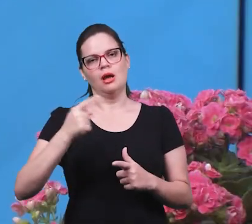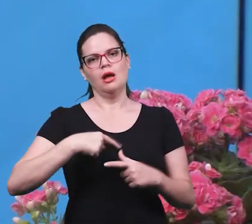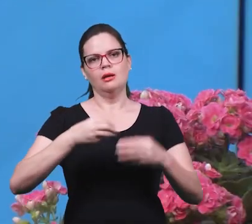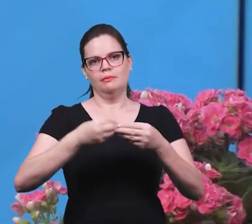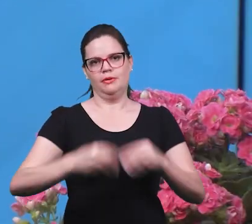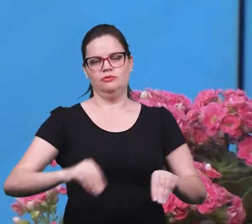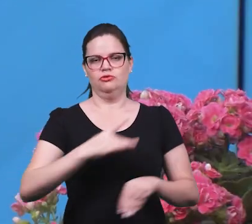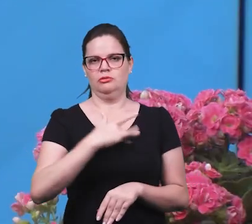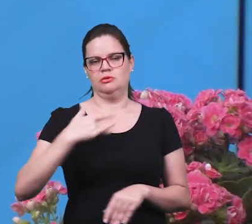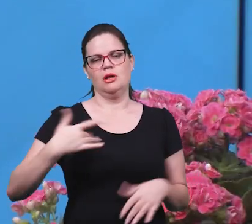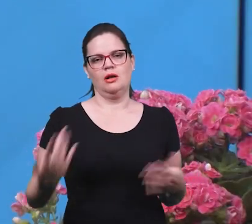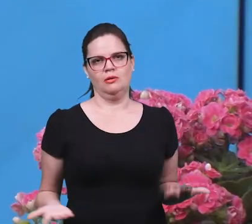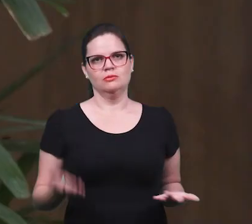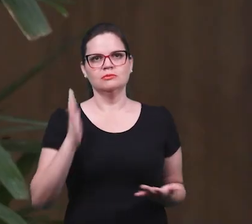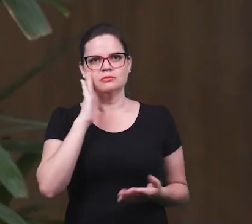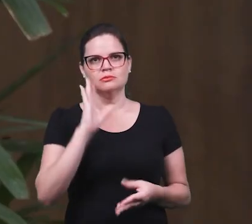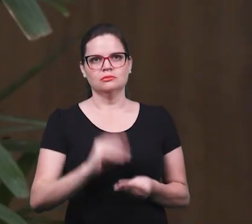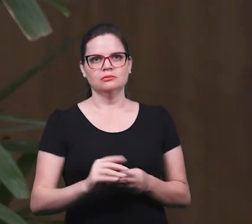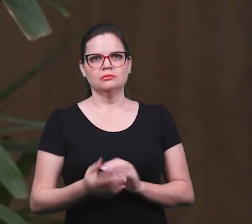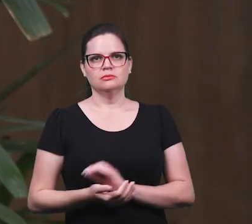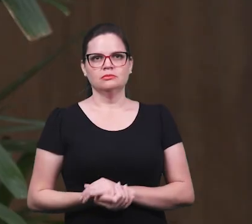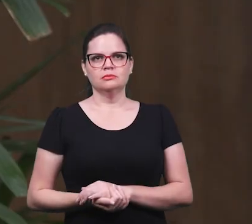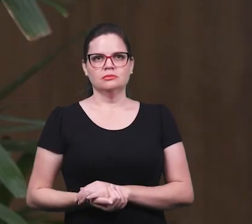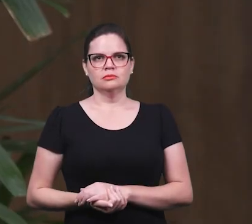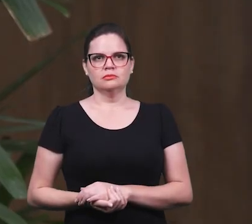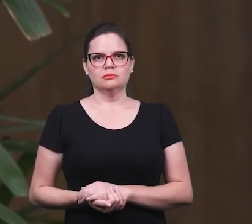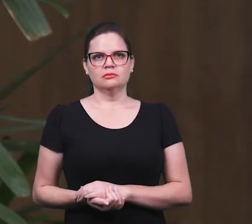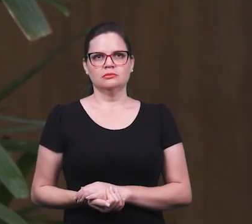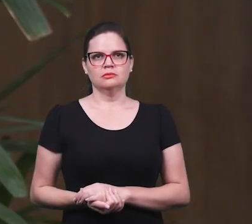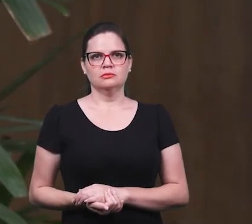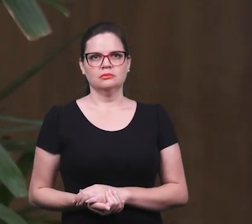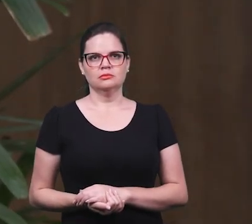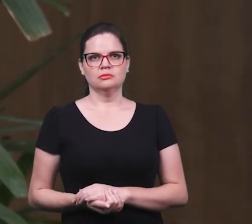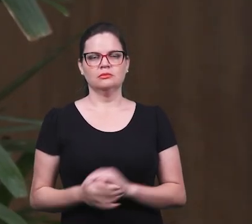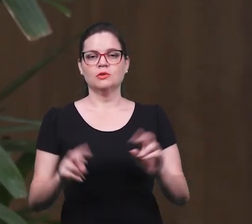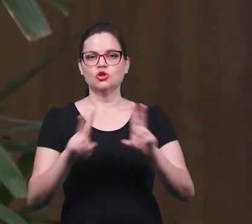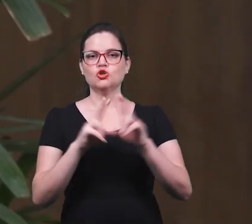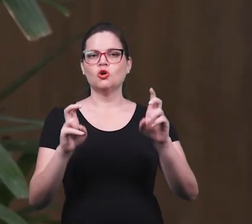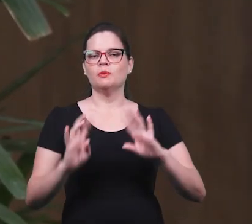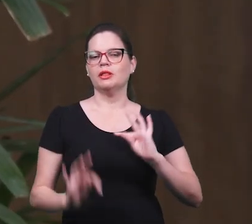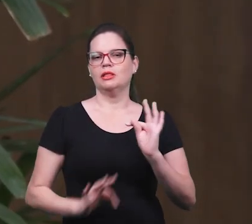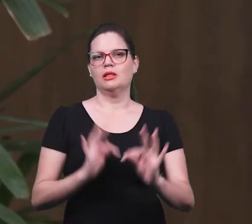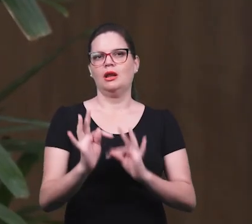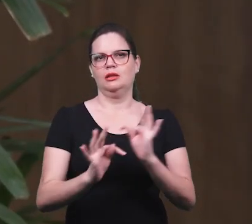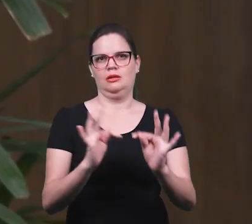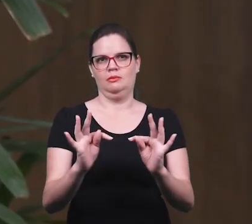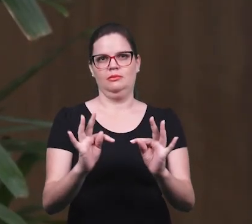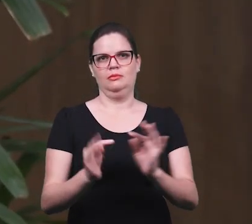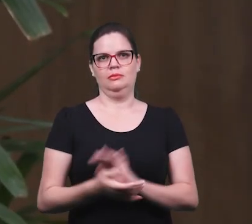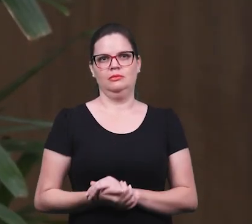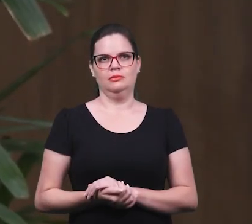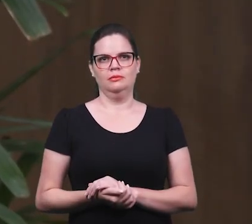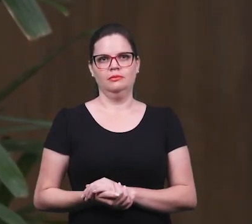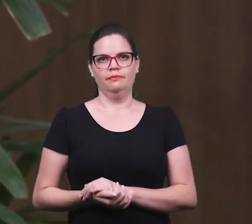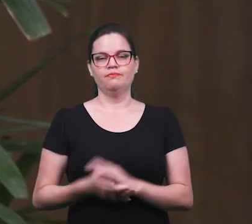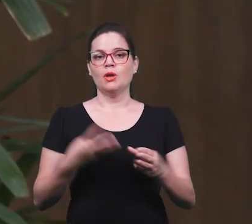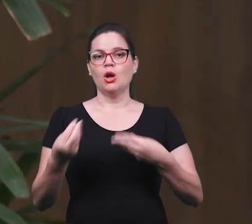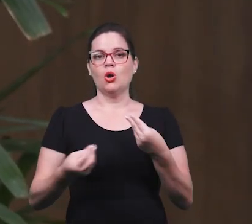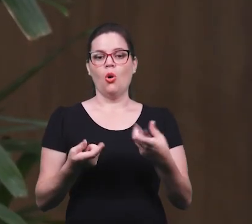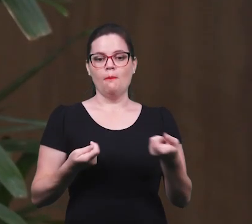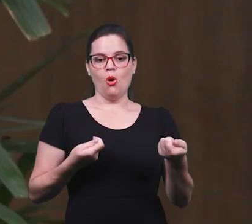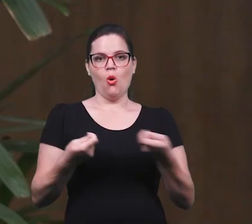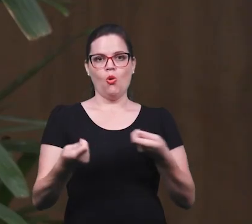saúde cardiovascular do paciente. Entendi. E sobre tratamento, como é possível controlar